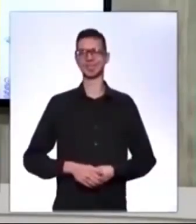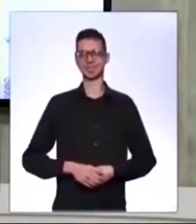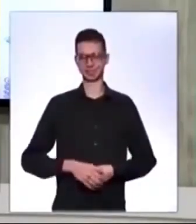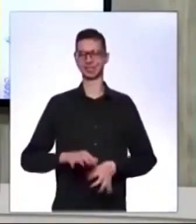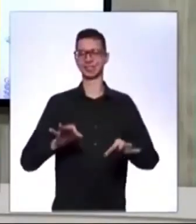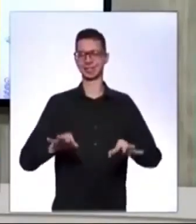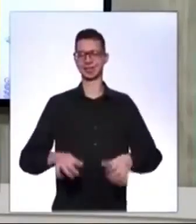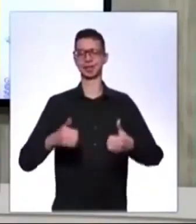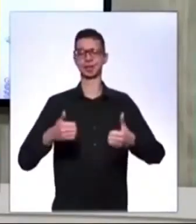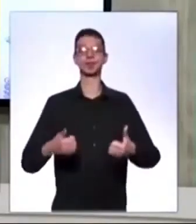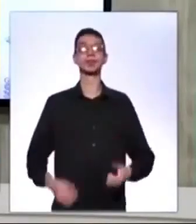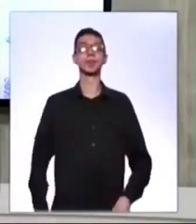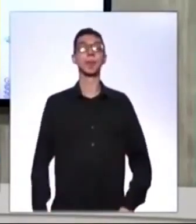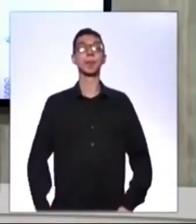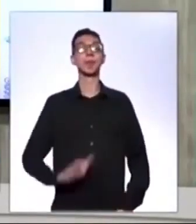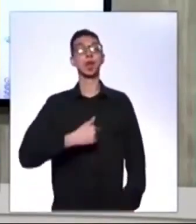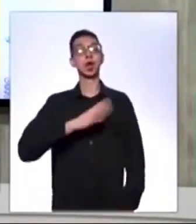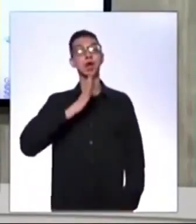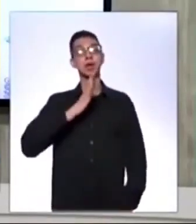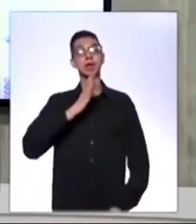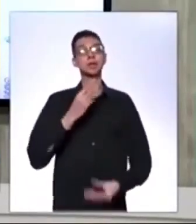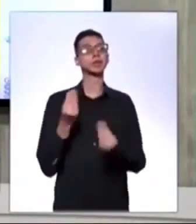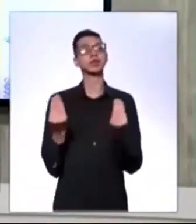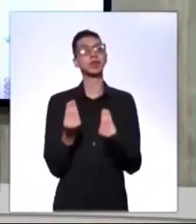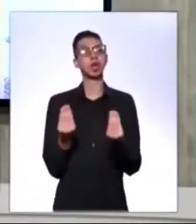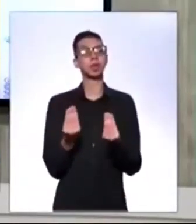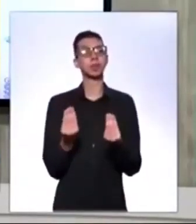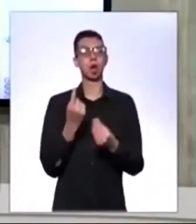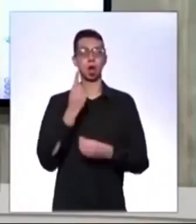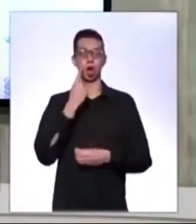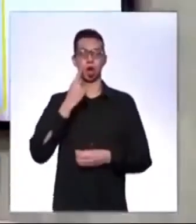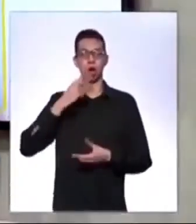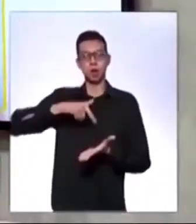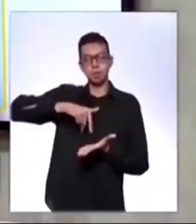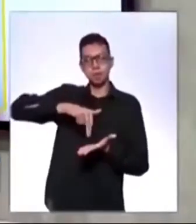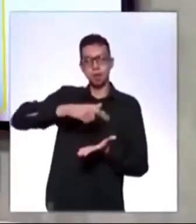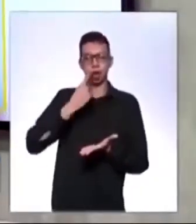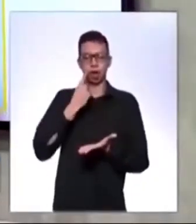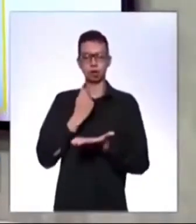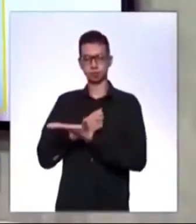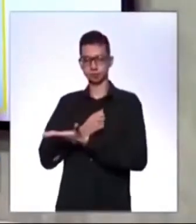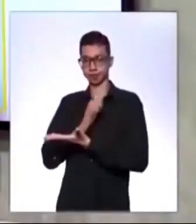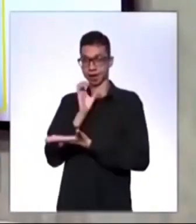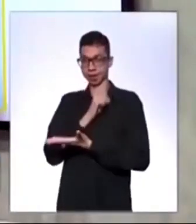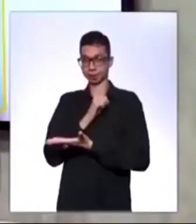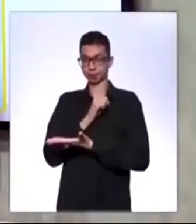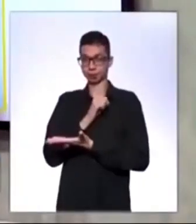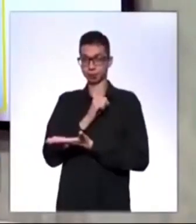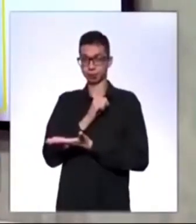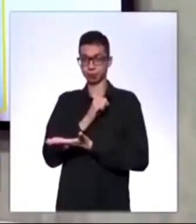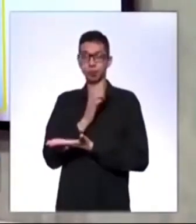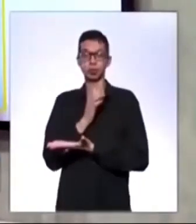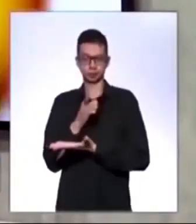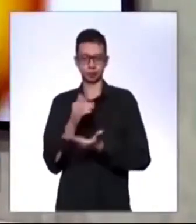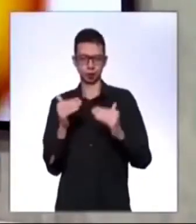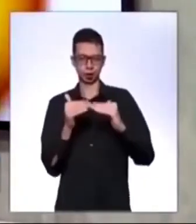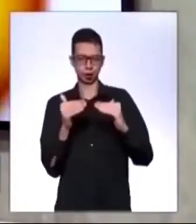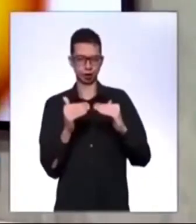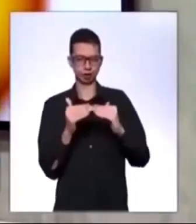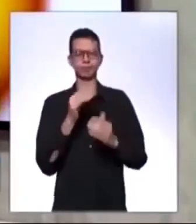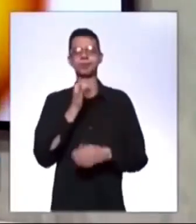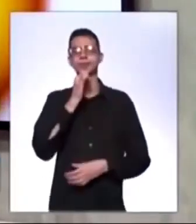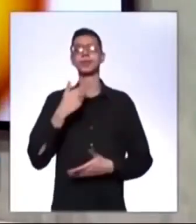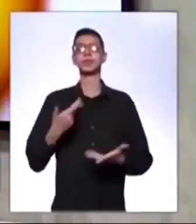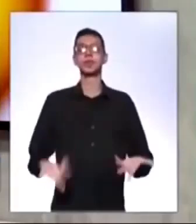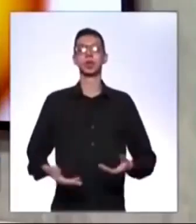ou não? Como é que eu reconheço o bom dançarino de passinho? É as pernas, né? É um movimento rápido das pernas. Concorda? E aí tem